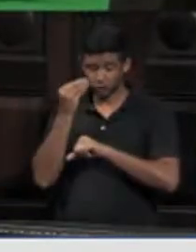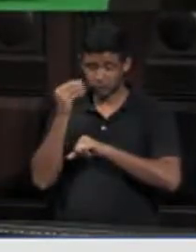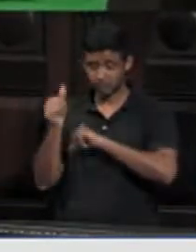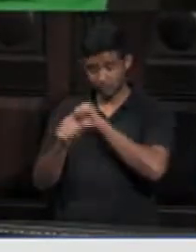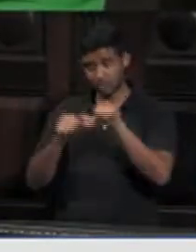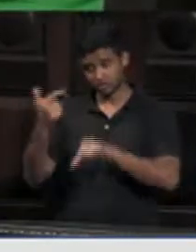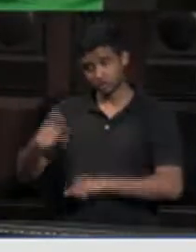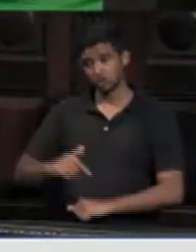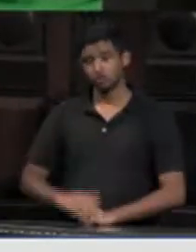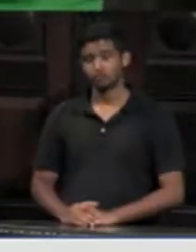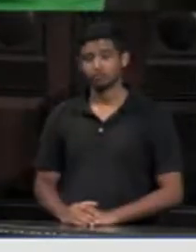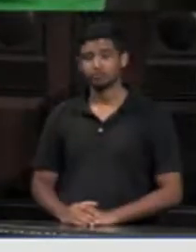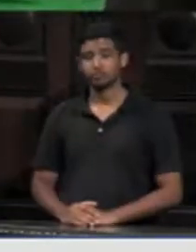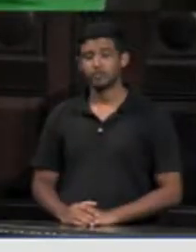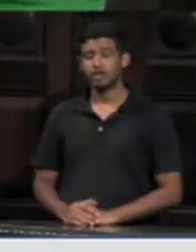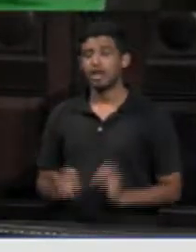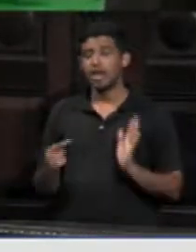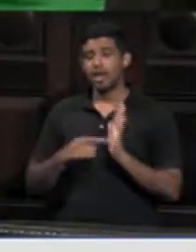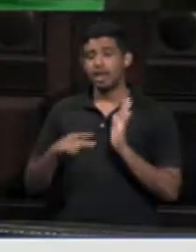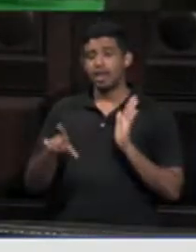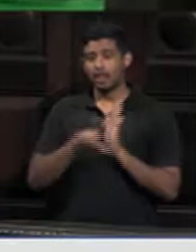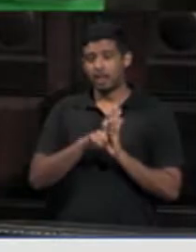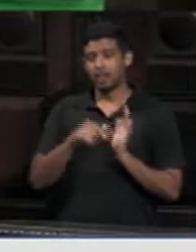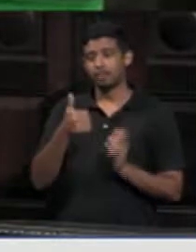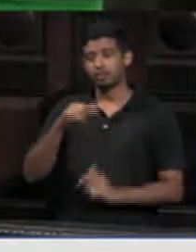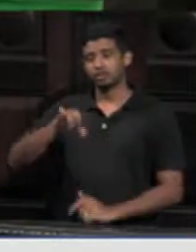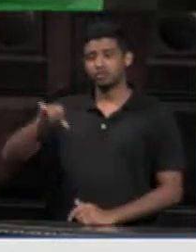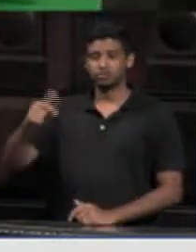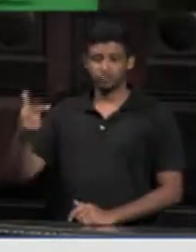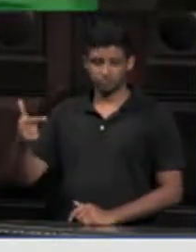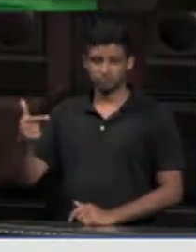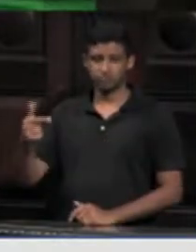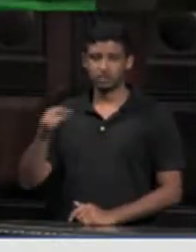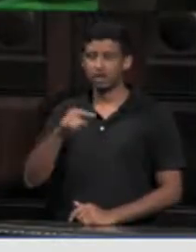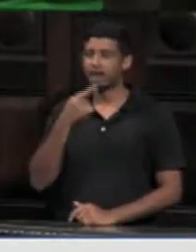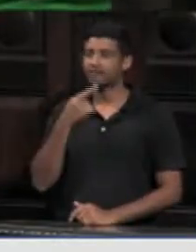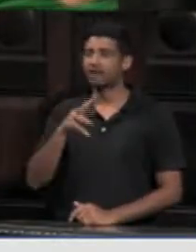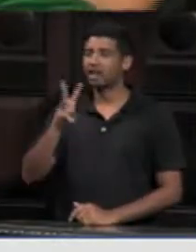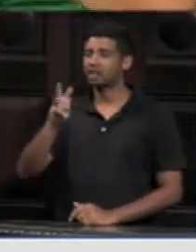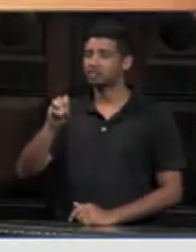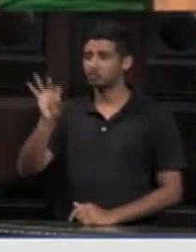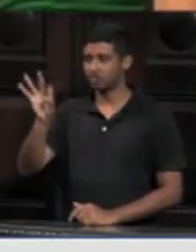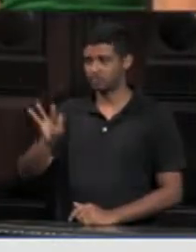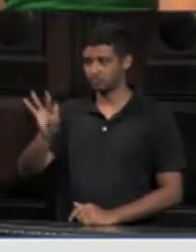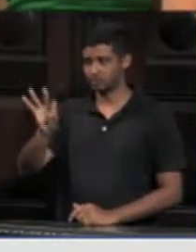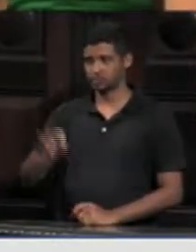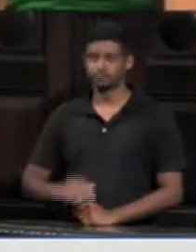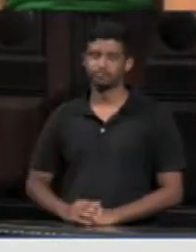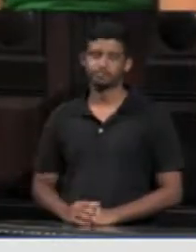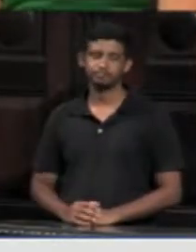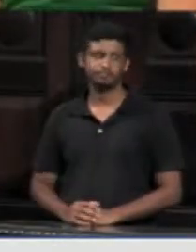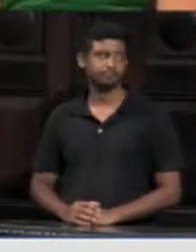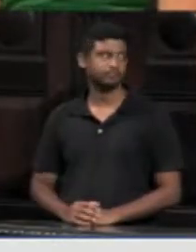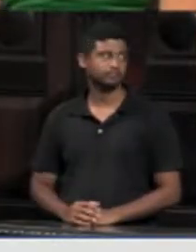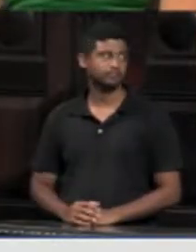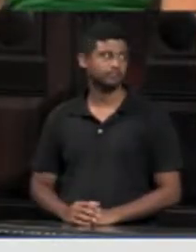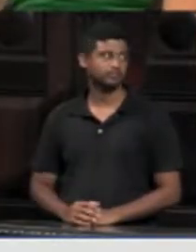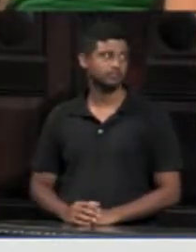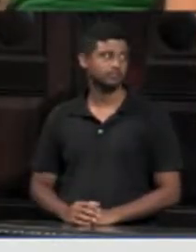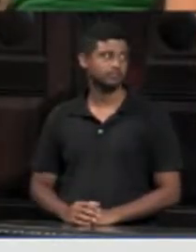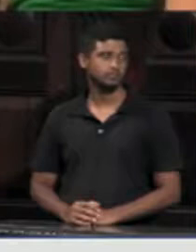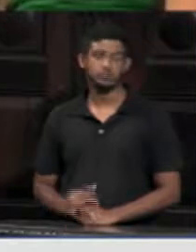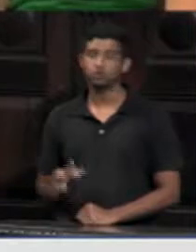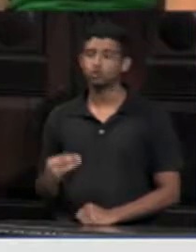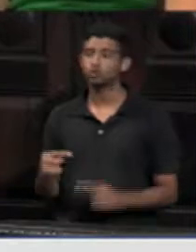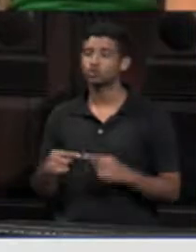2000. Essa lei de 92 previa a contrapartida de 50%. A burocracia toda era na